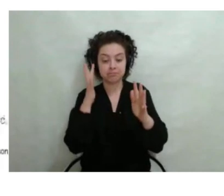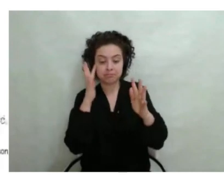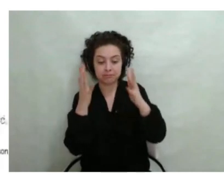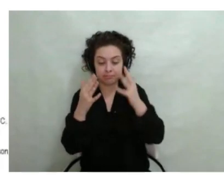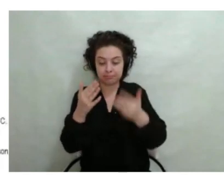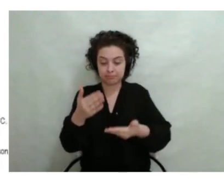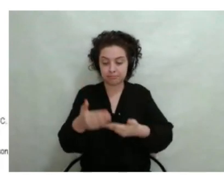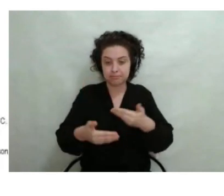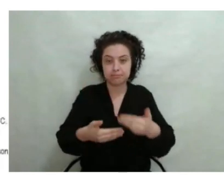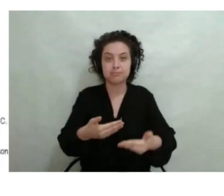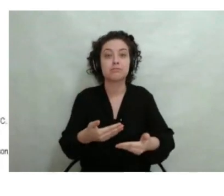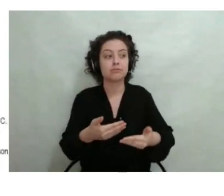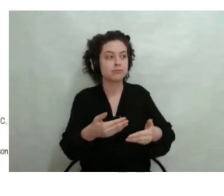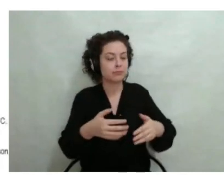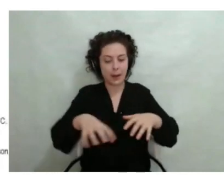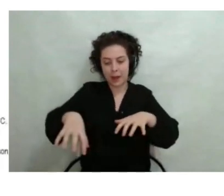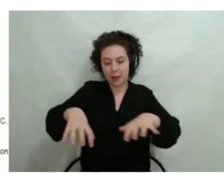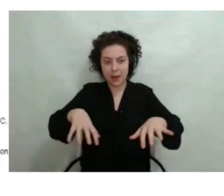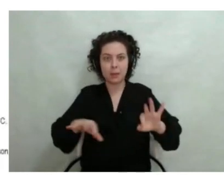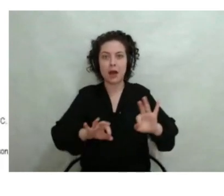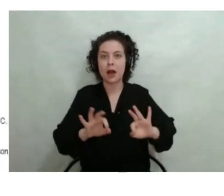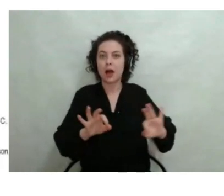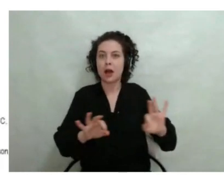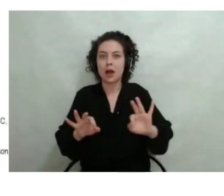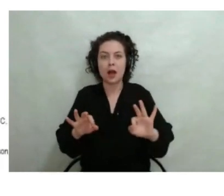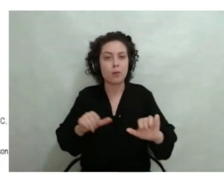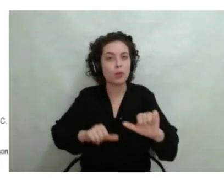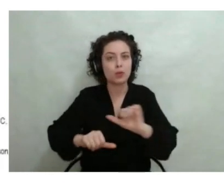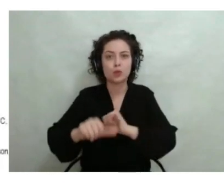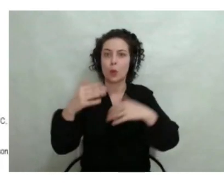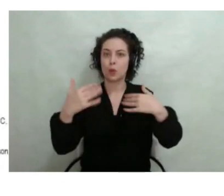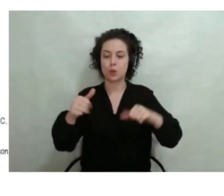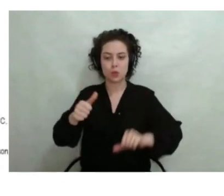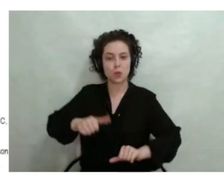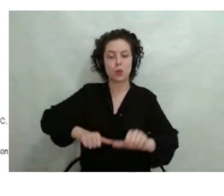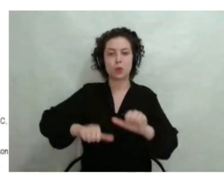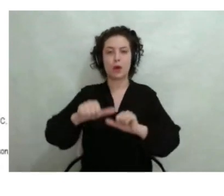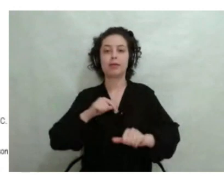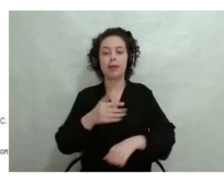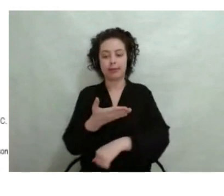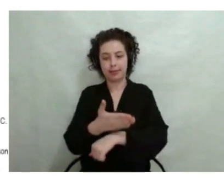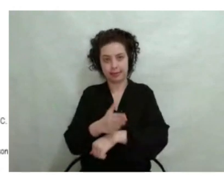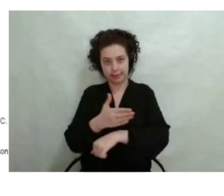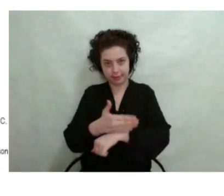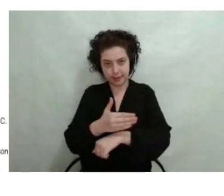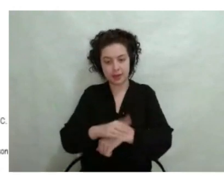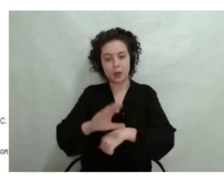estrutura, nós tivemos todo um cronograma de protocolos de treinamento.